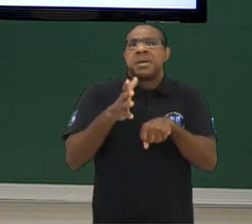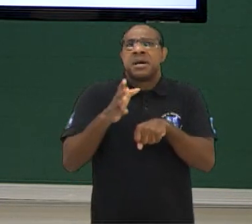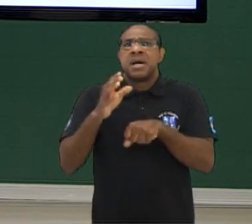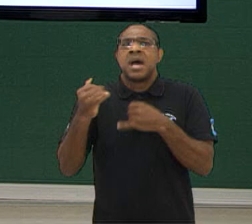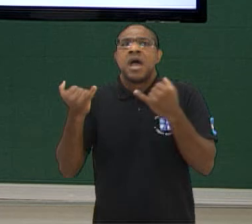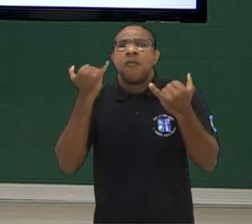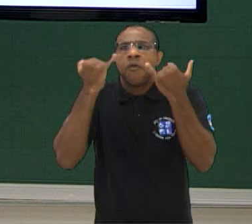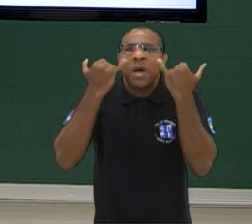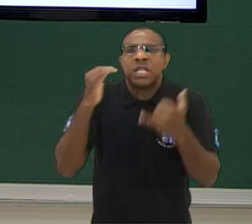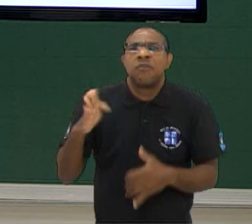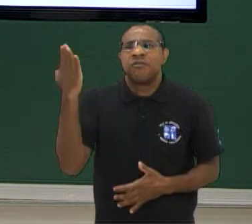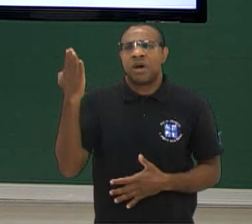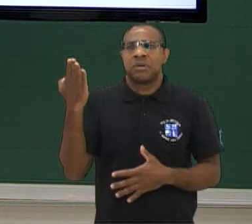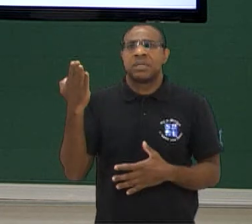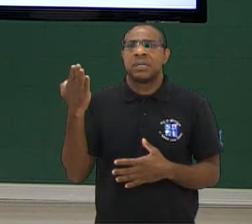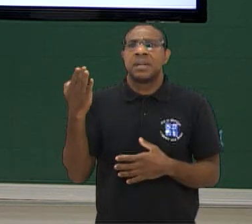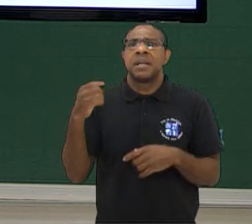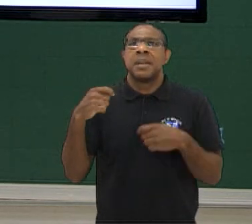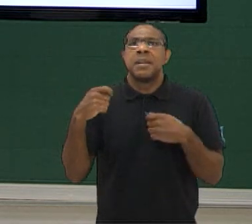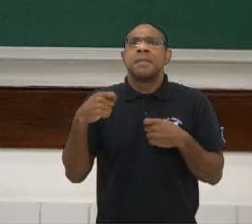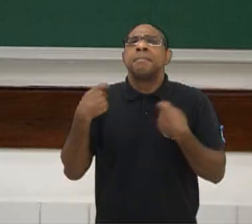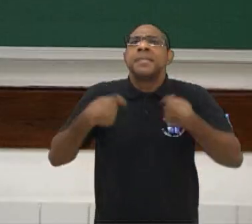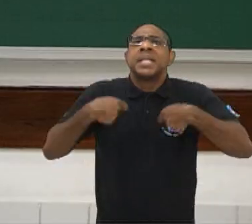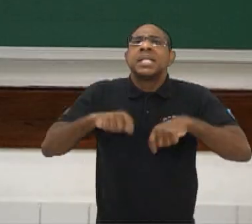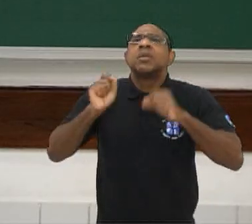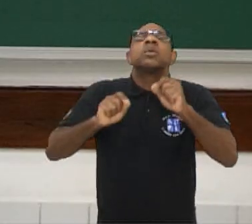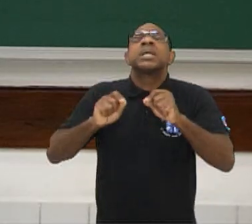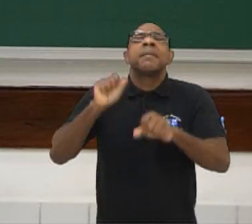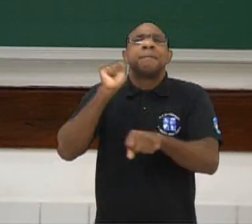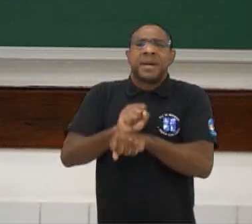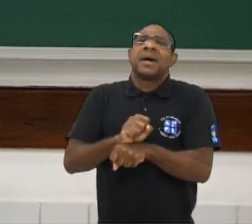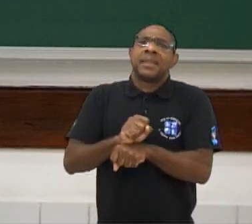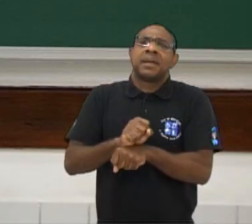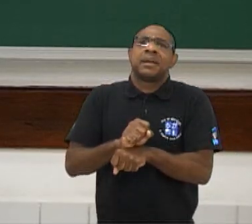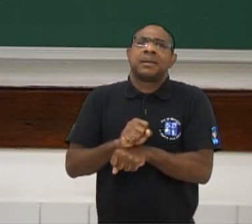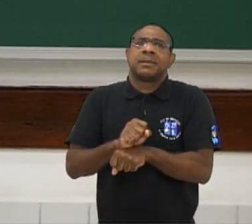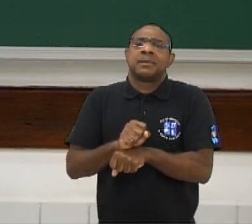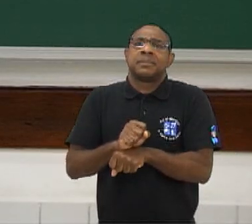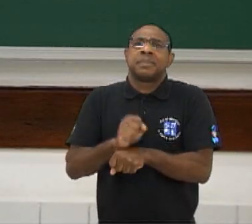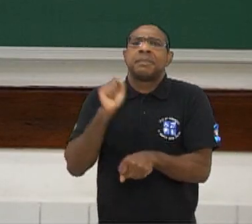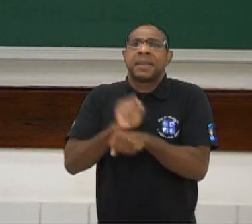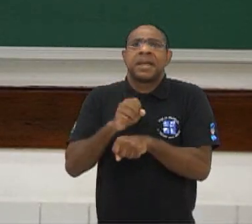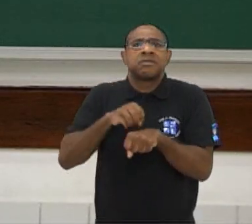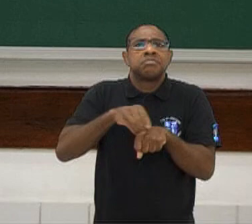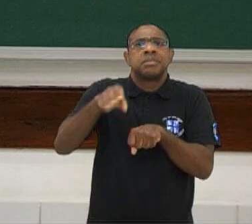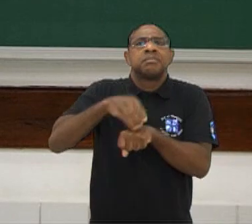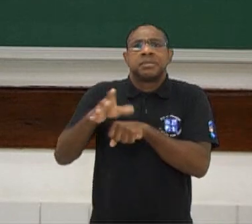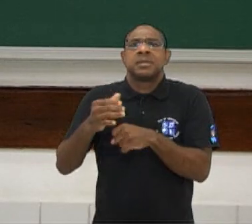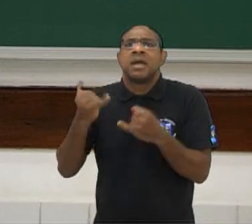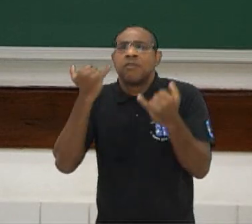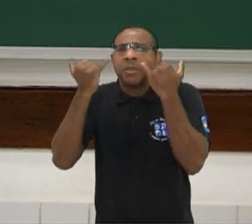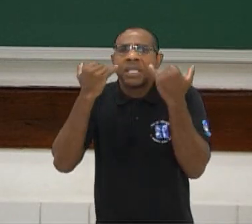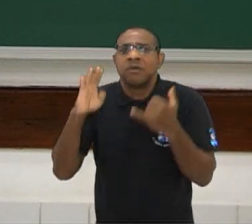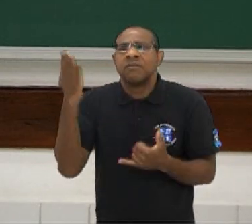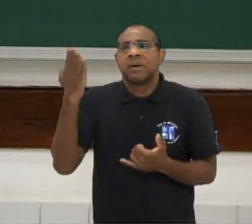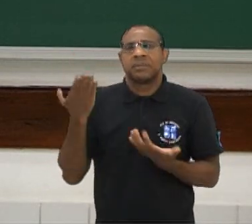esse respeito. Então, o que deveria acontecer para que não se propagasse mais as fake